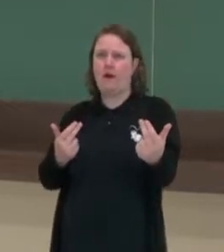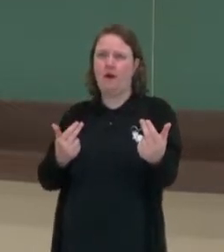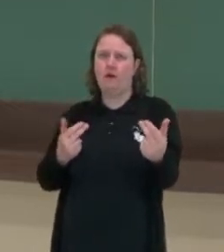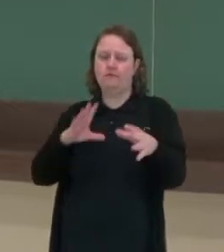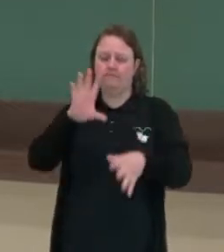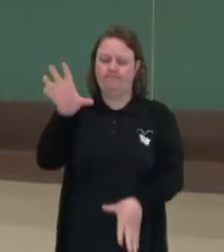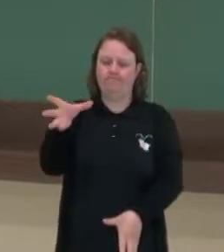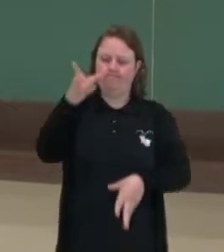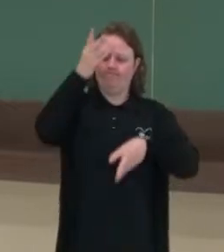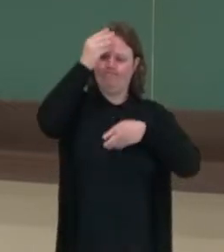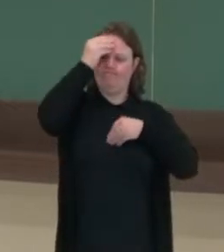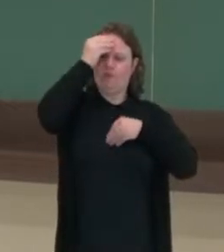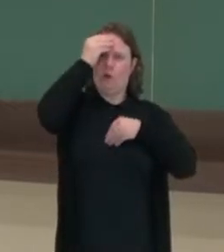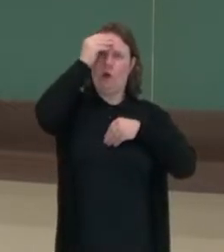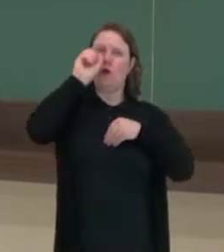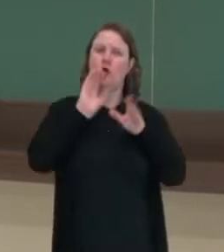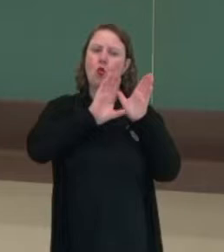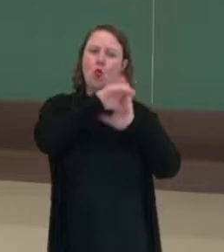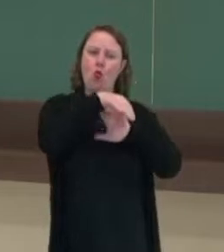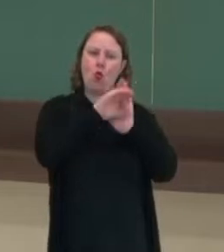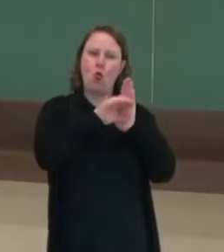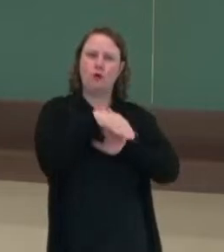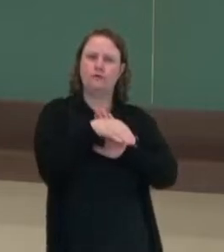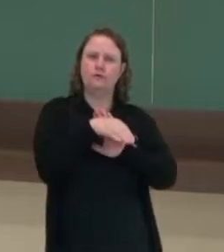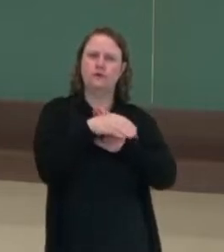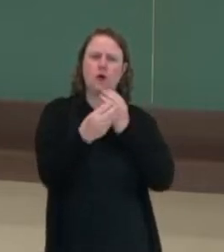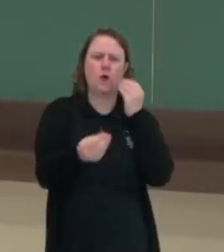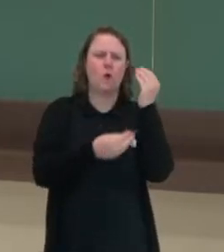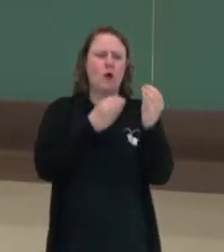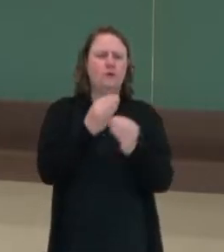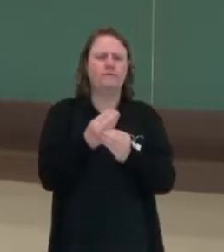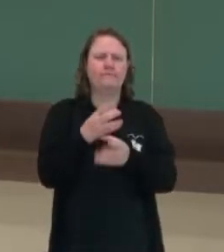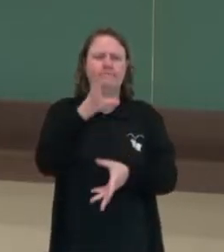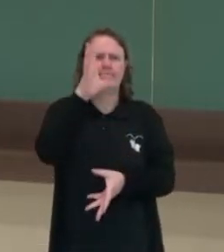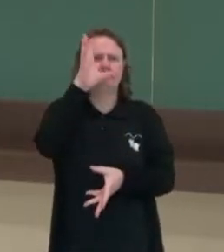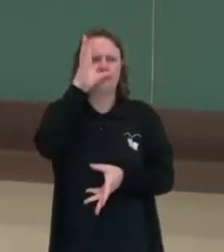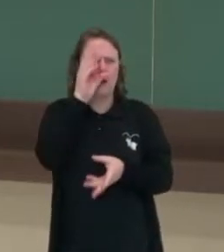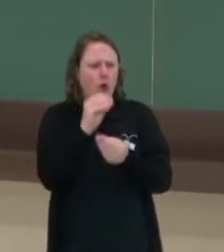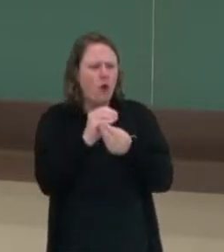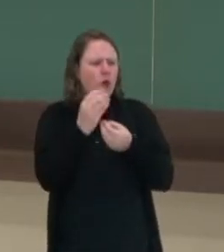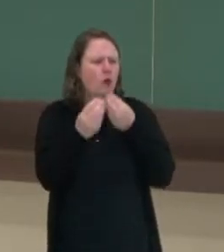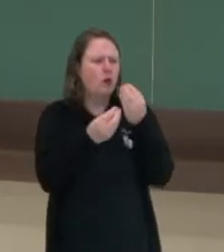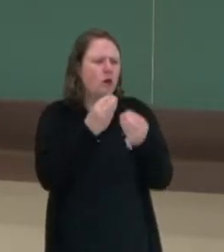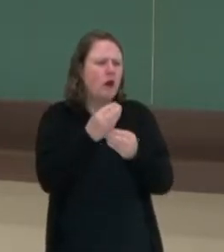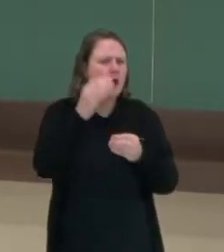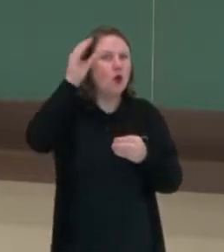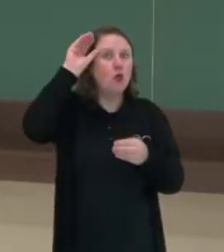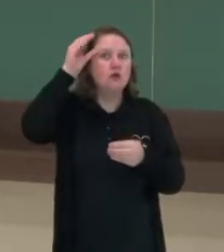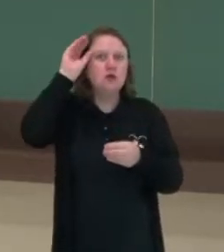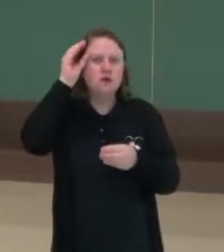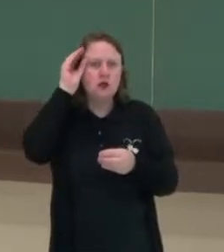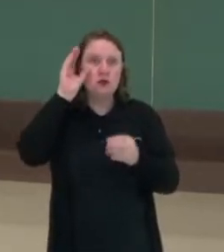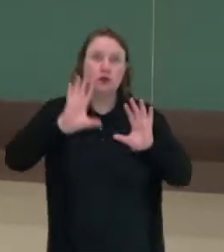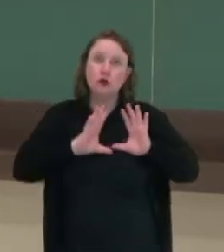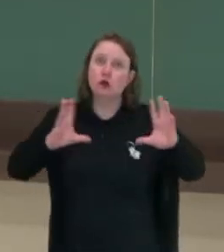conceitos, formas de pensar, maneiras de conscientizar os seres